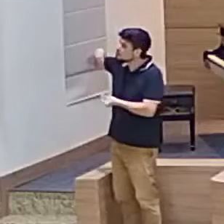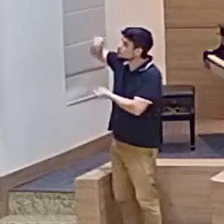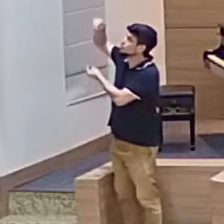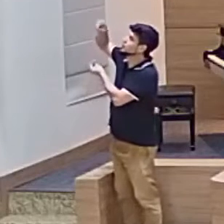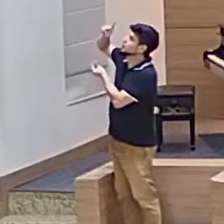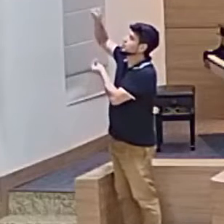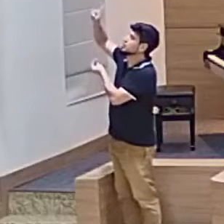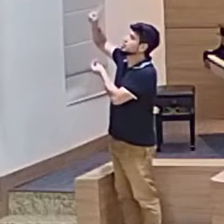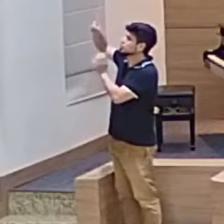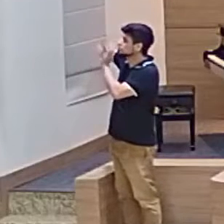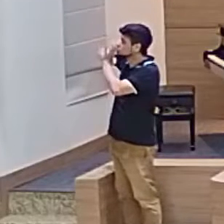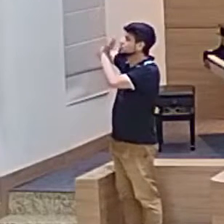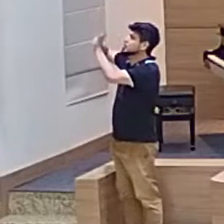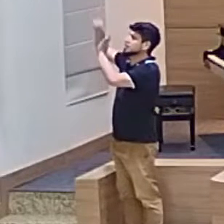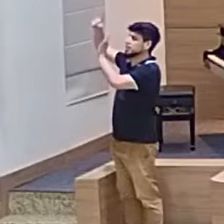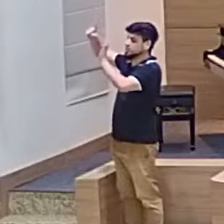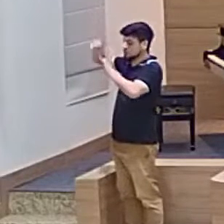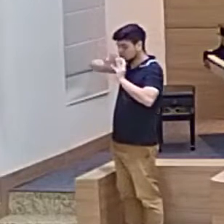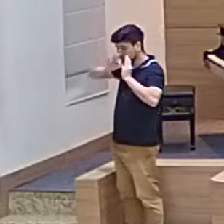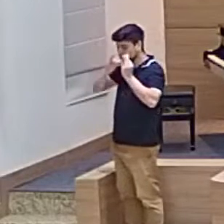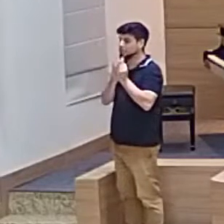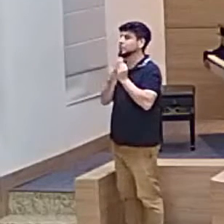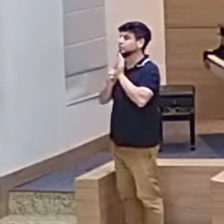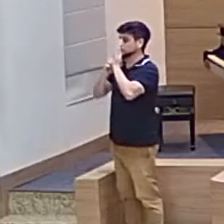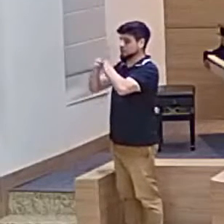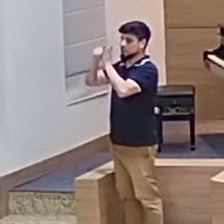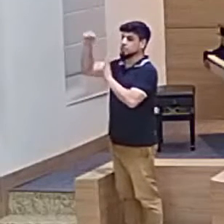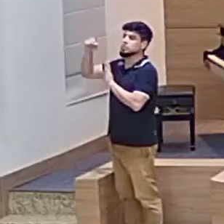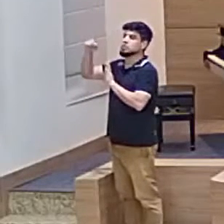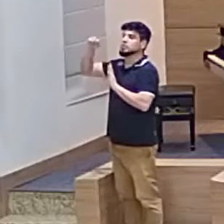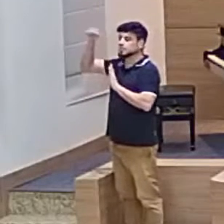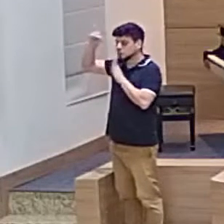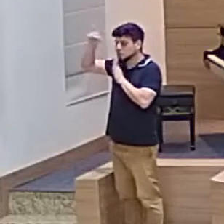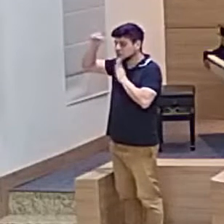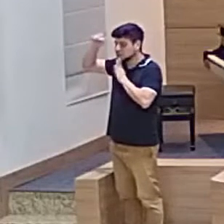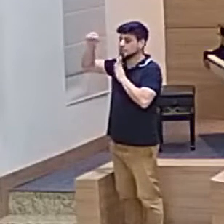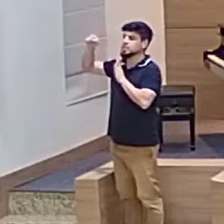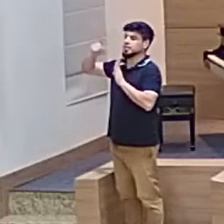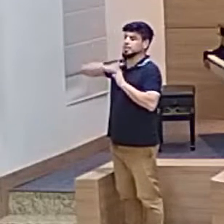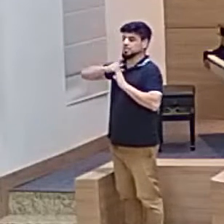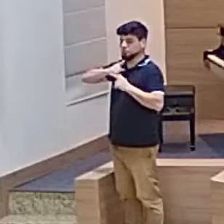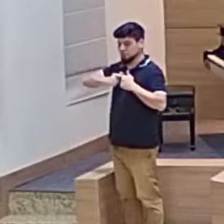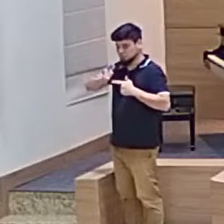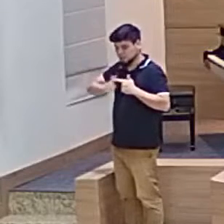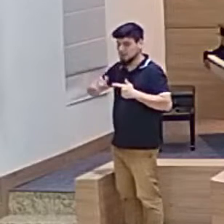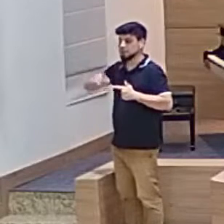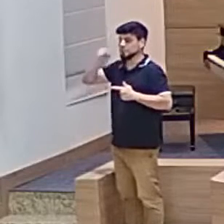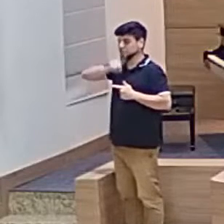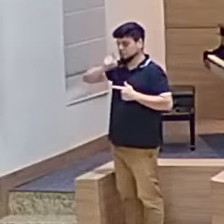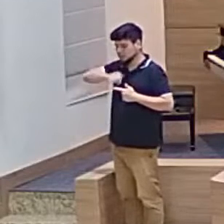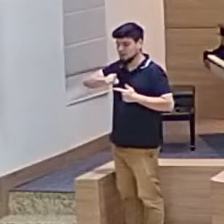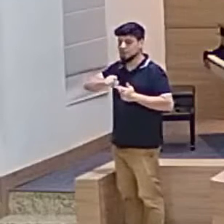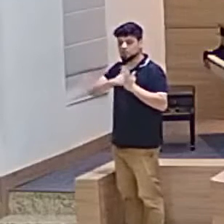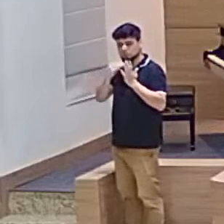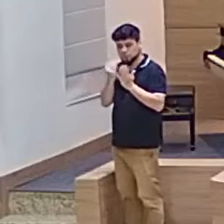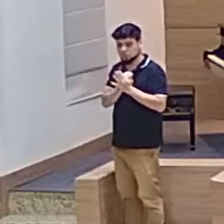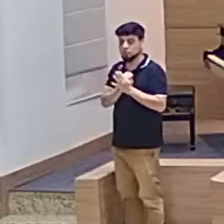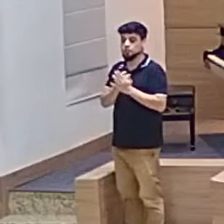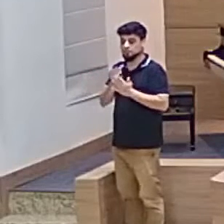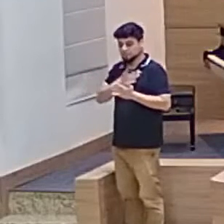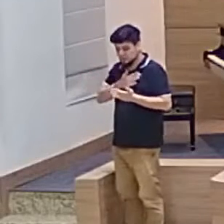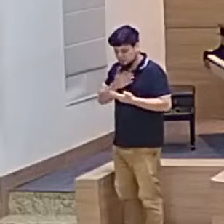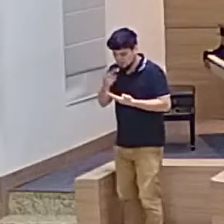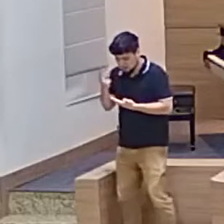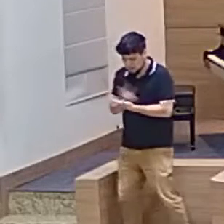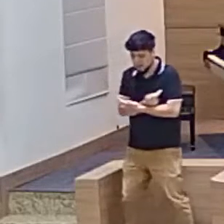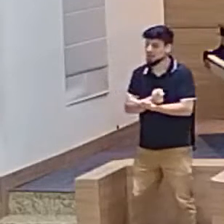na presença de Jesus entregar a ele os meus altos e baixos entender que eu sou falho sim mas o senhor é reto e porque